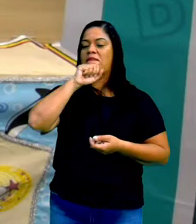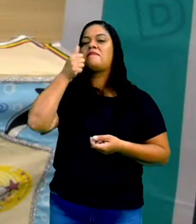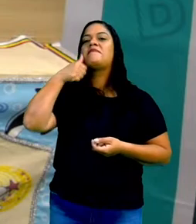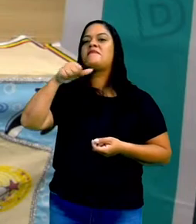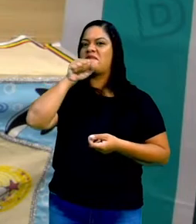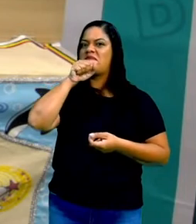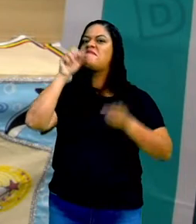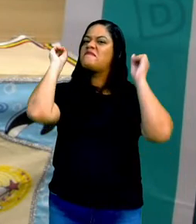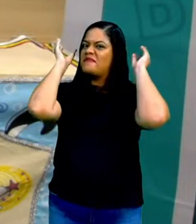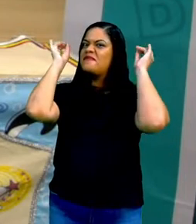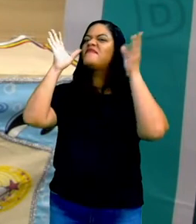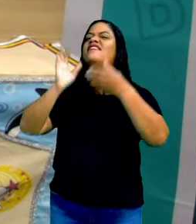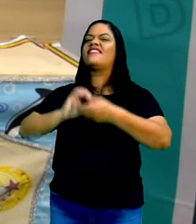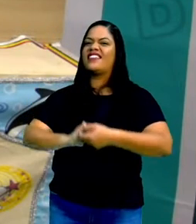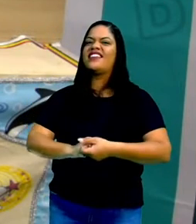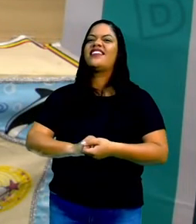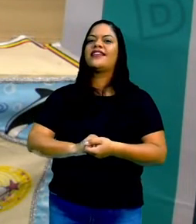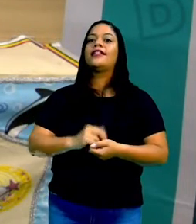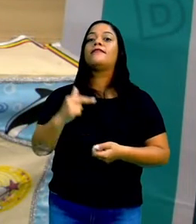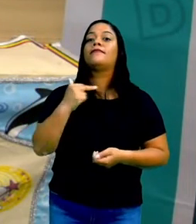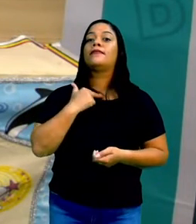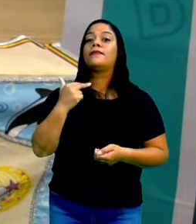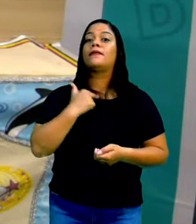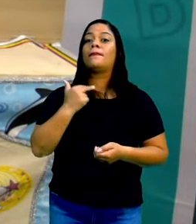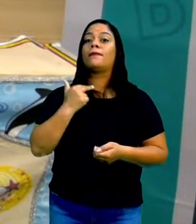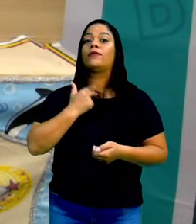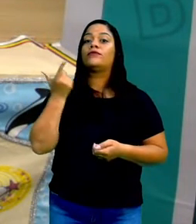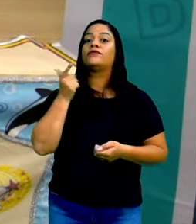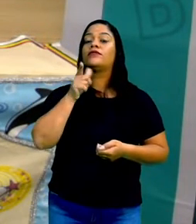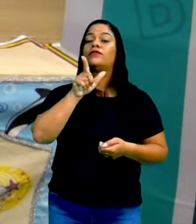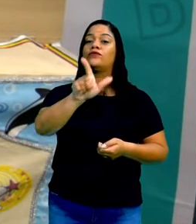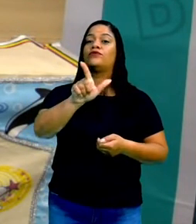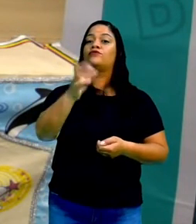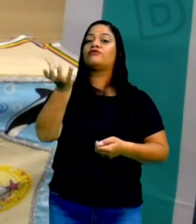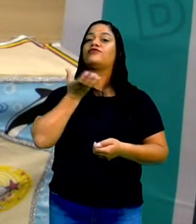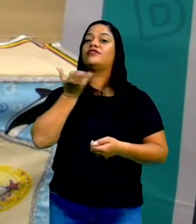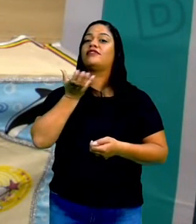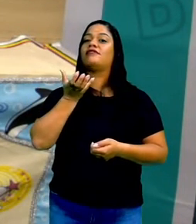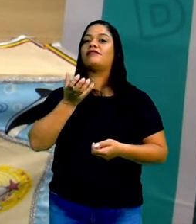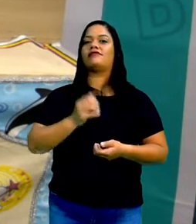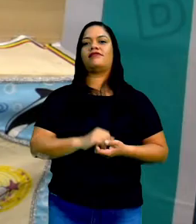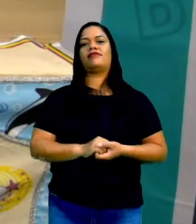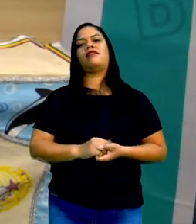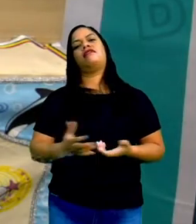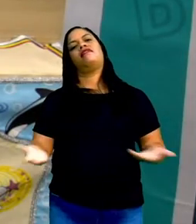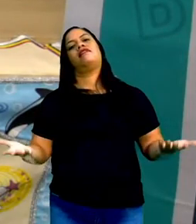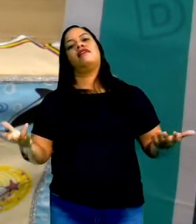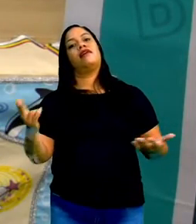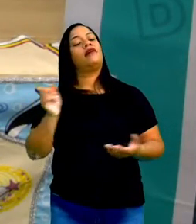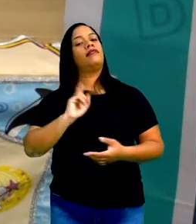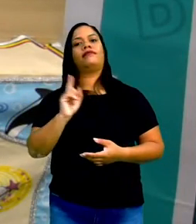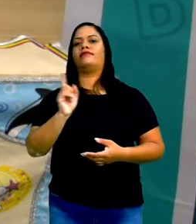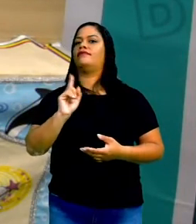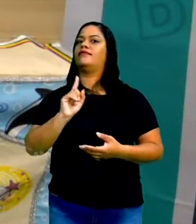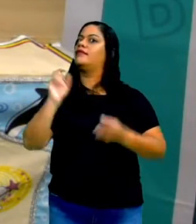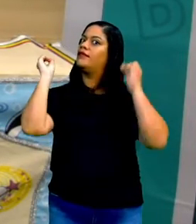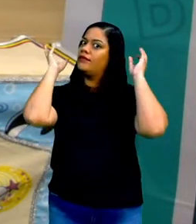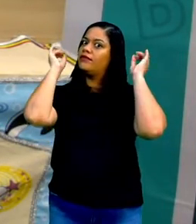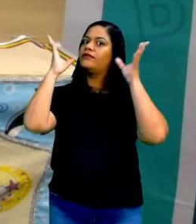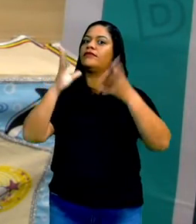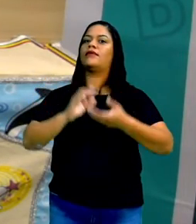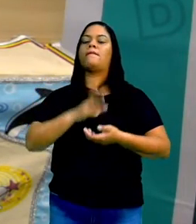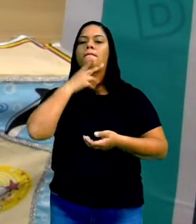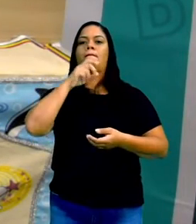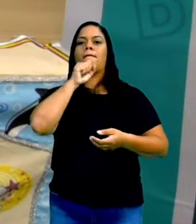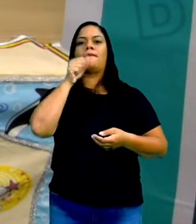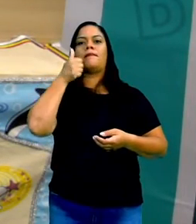Vai falar pra tua mãe e pro teu pai? Não podemos ser o que os outros querem. Ah, leiturinha, não é assim, né, leiturinha? Meu